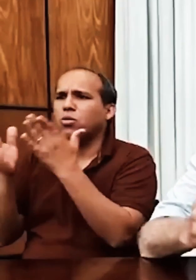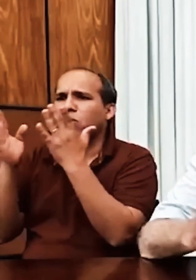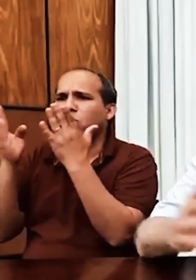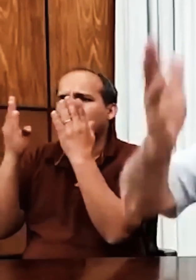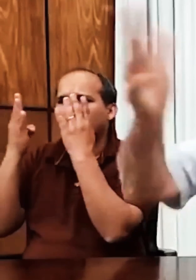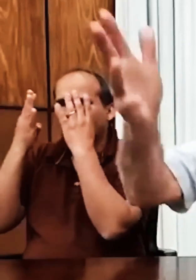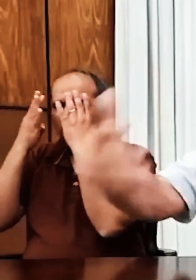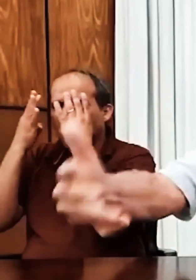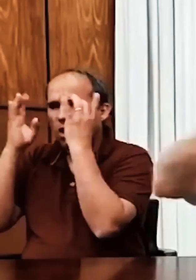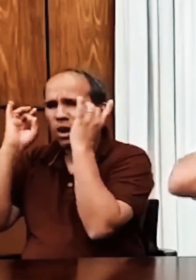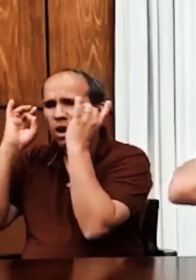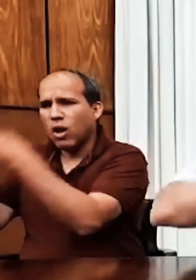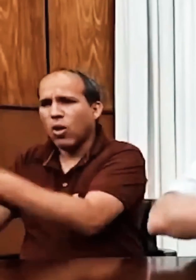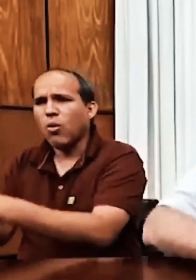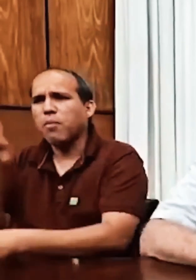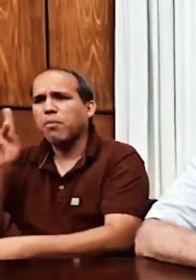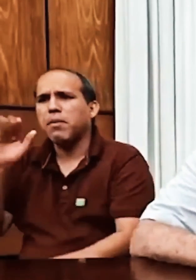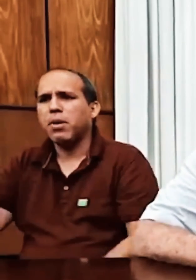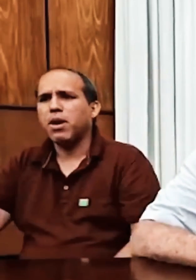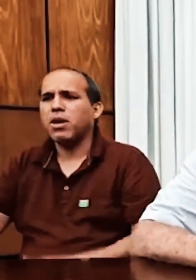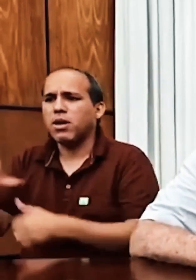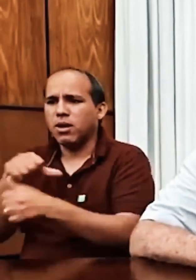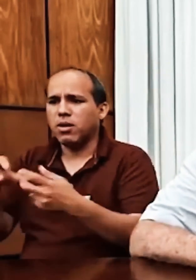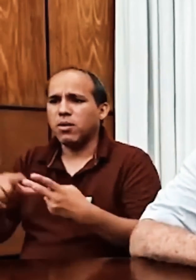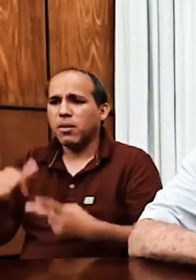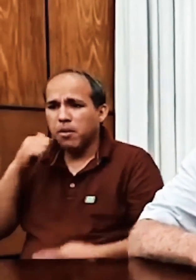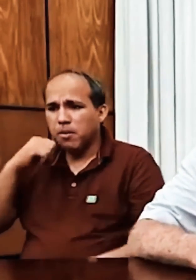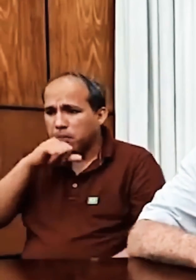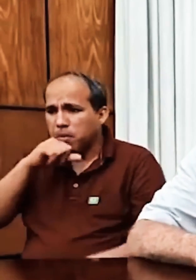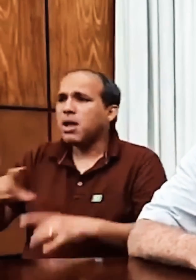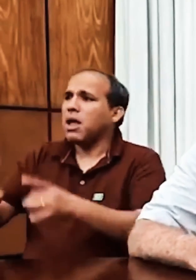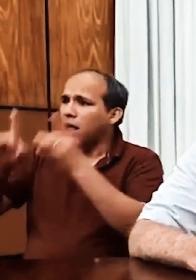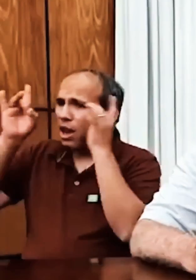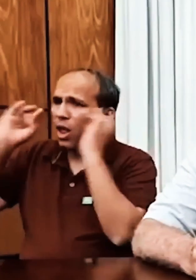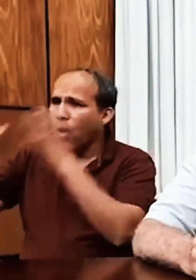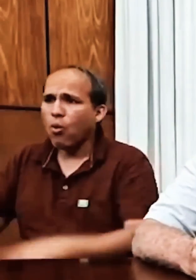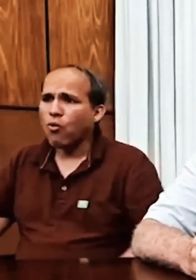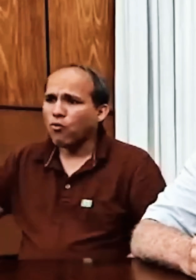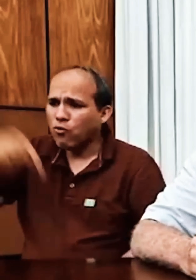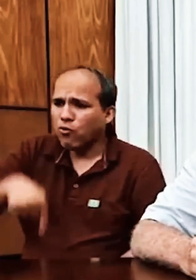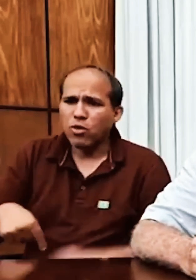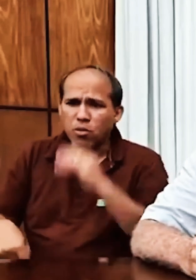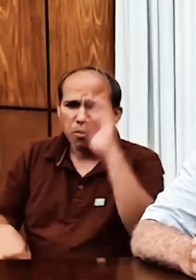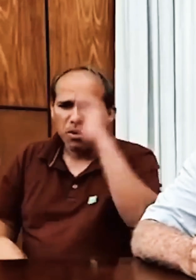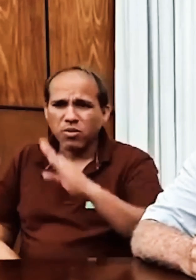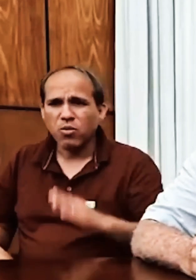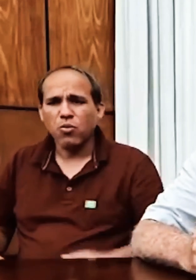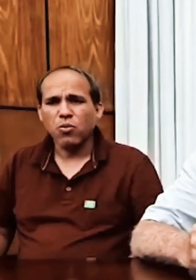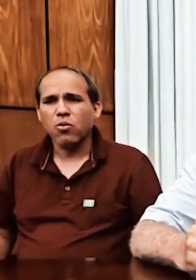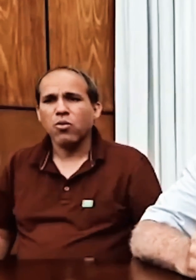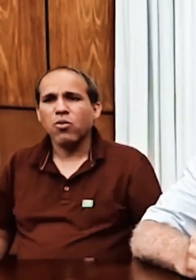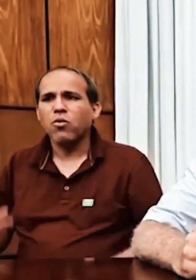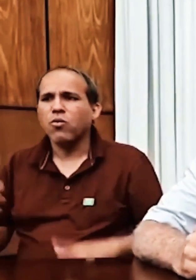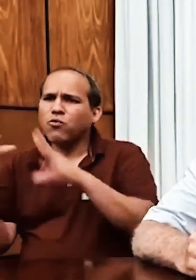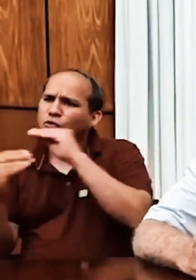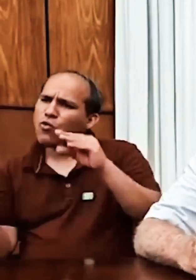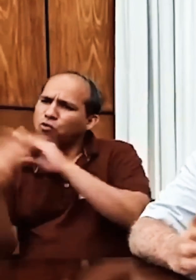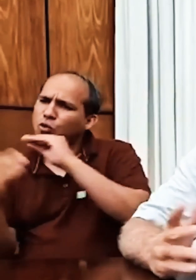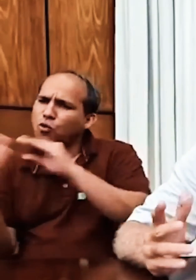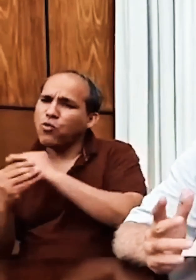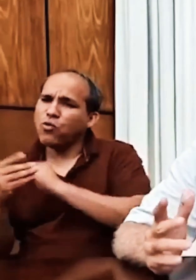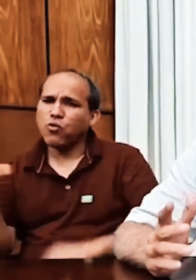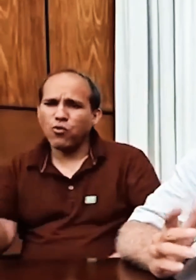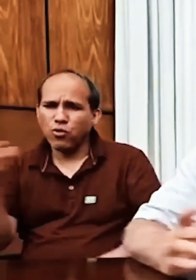Muitas outras ficaram lá e as mães vieram para cá. E é isso que nós queremos para o Brasil? Qual